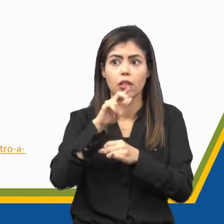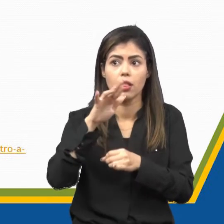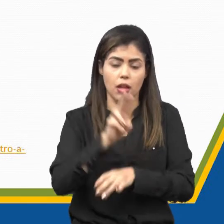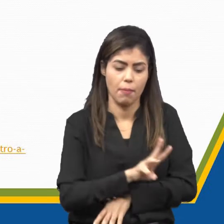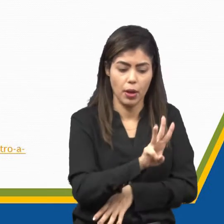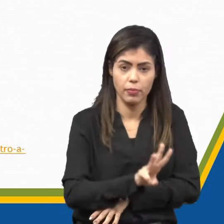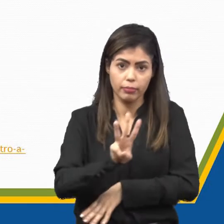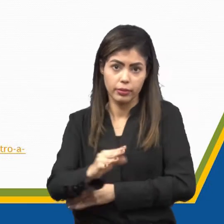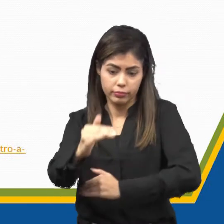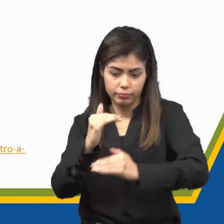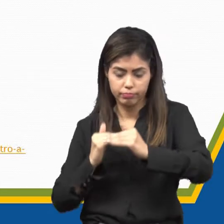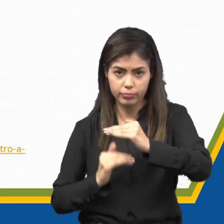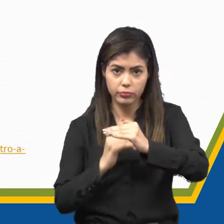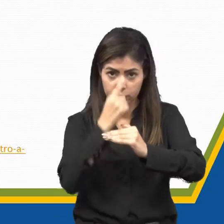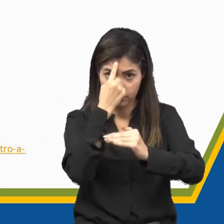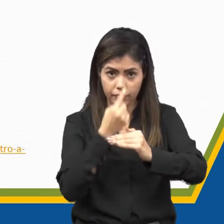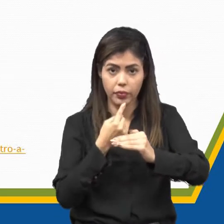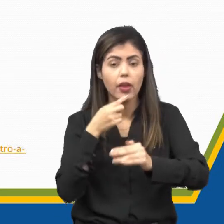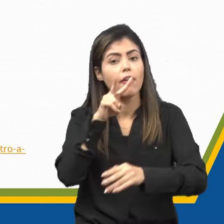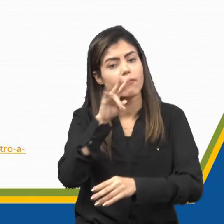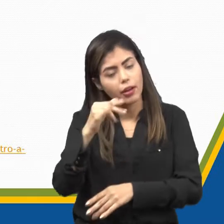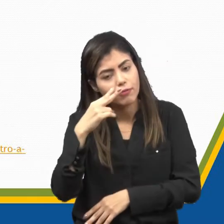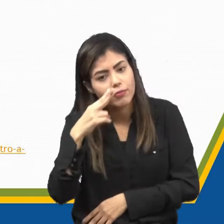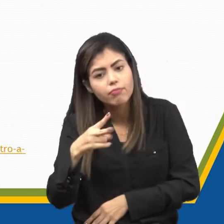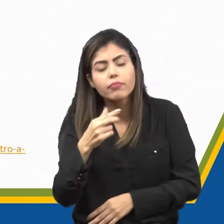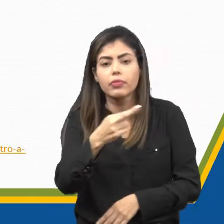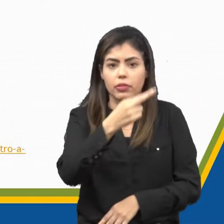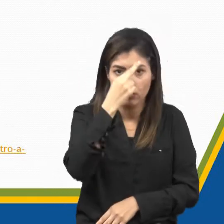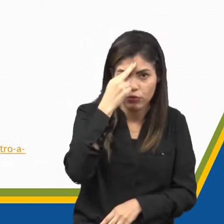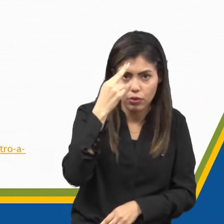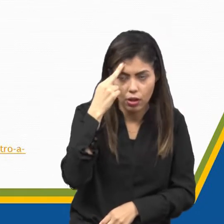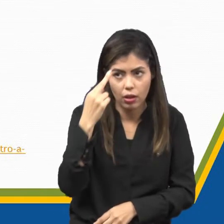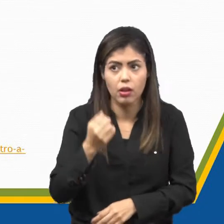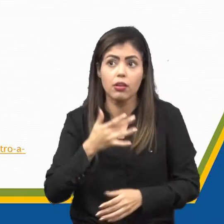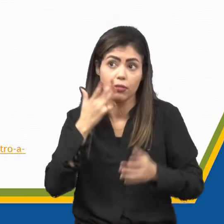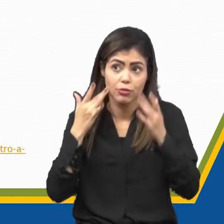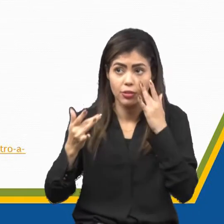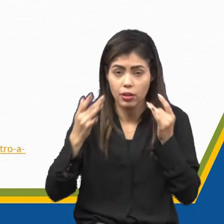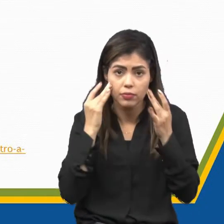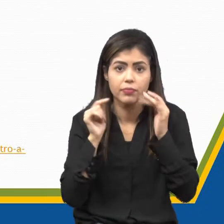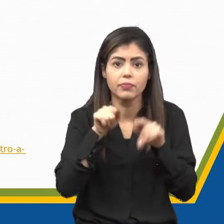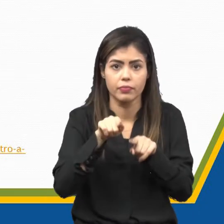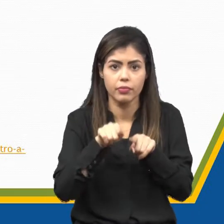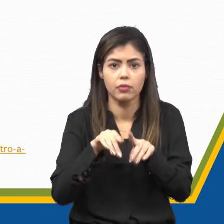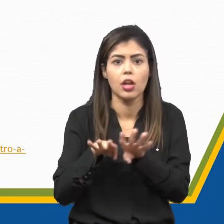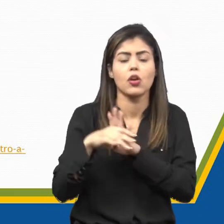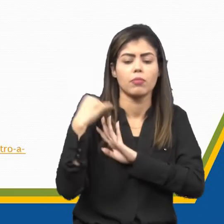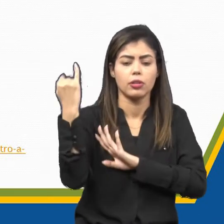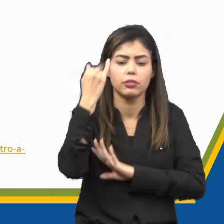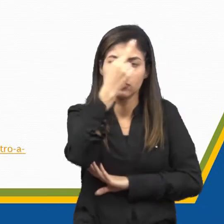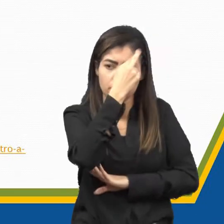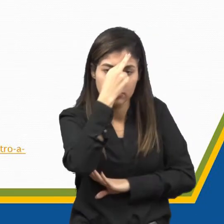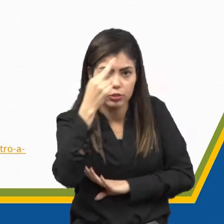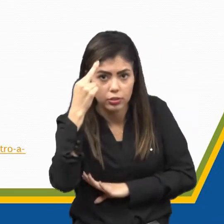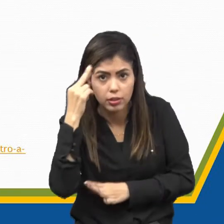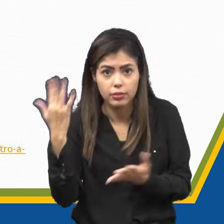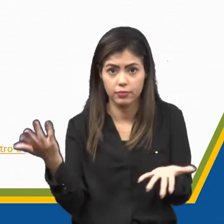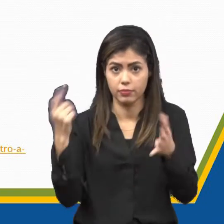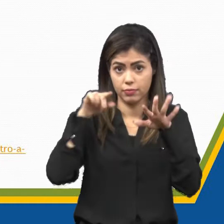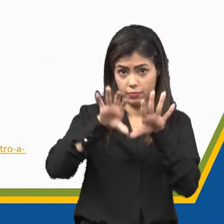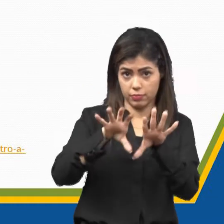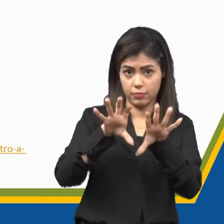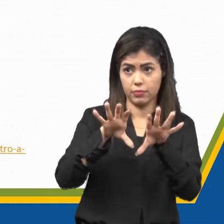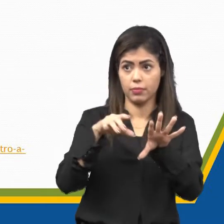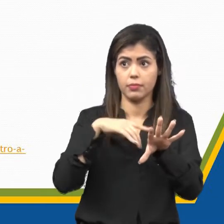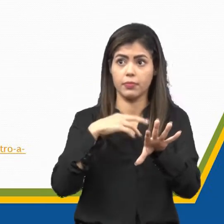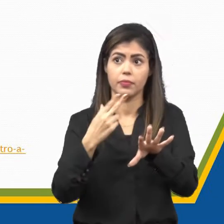logo aí embaixo, vocês vão ver a história desse espetáculo. Mas o que é importante aqui é que eles estão contando uma história. E a história